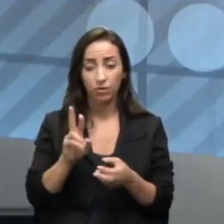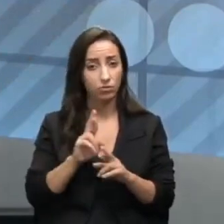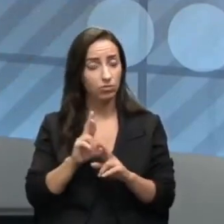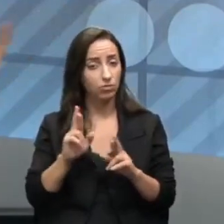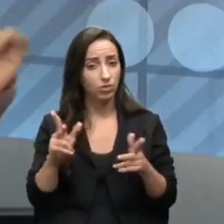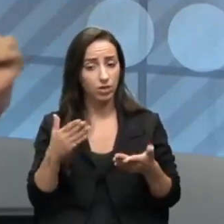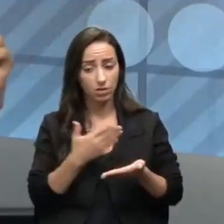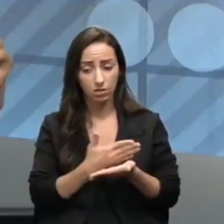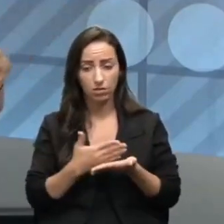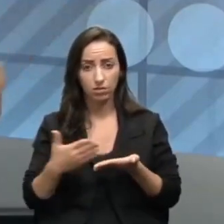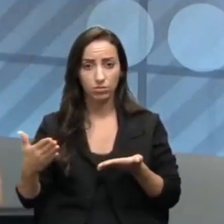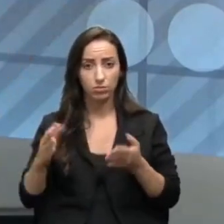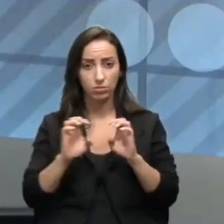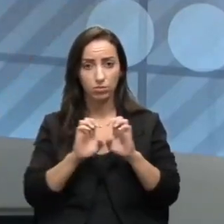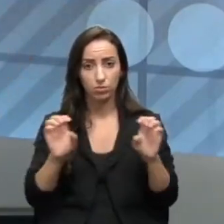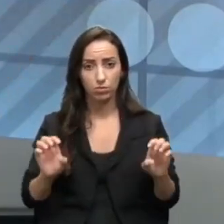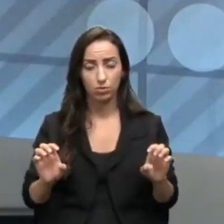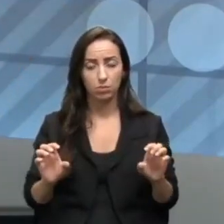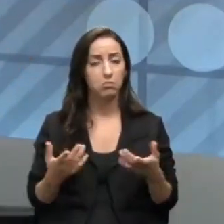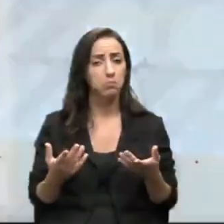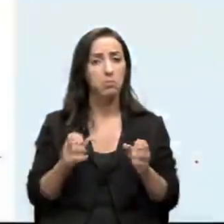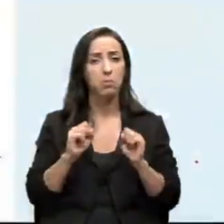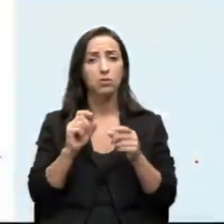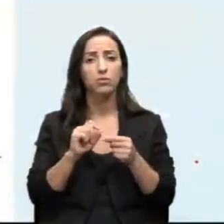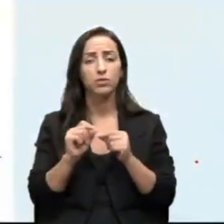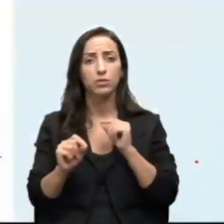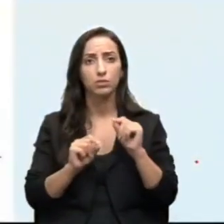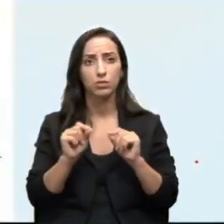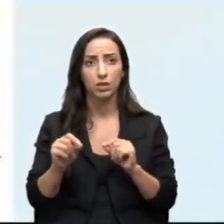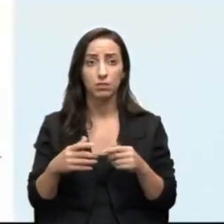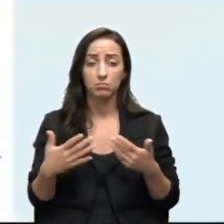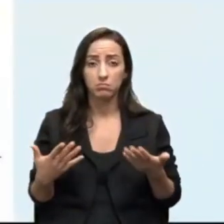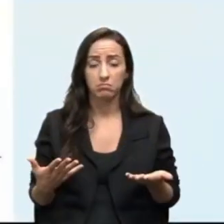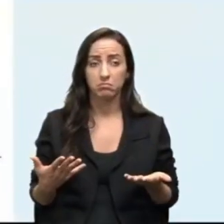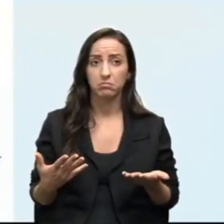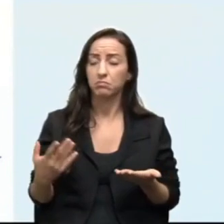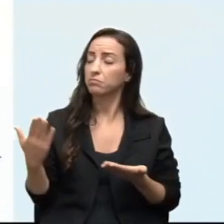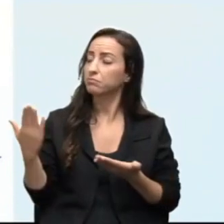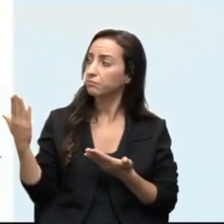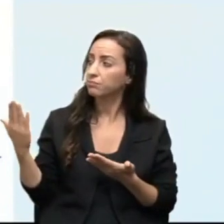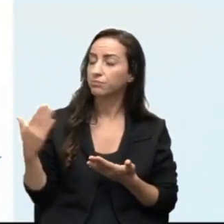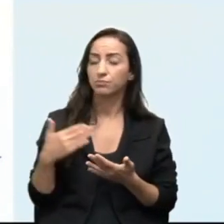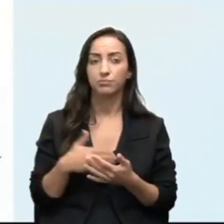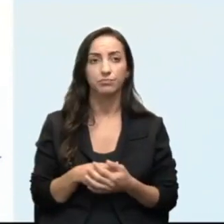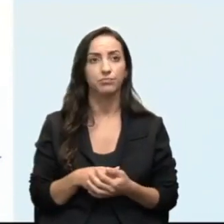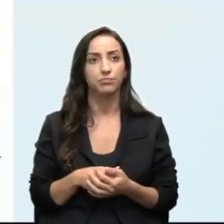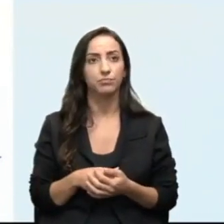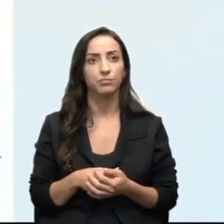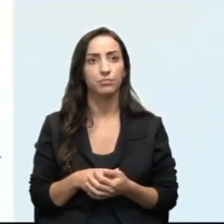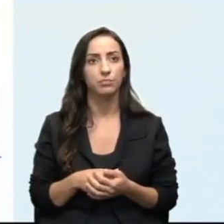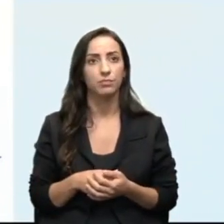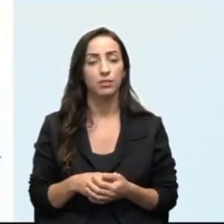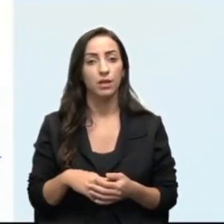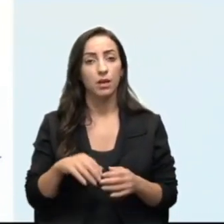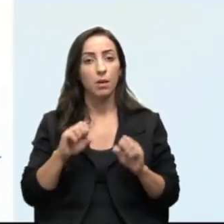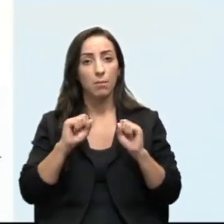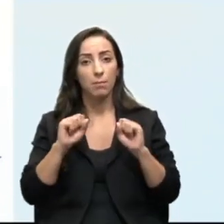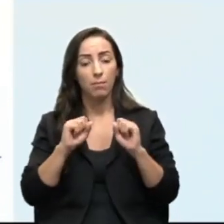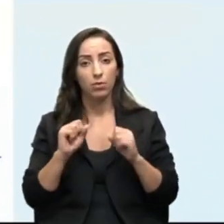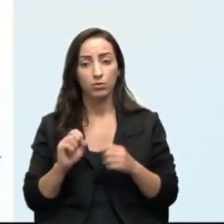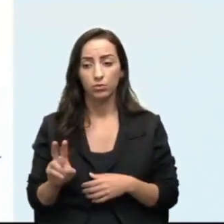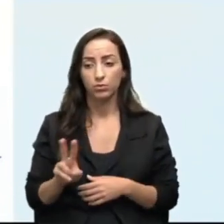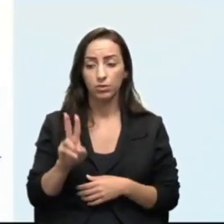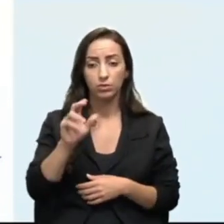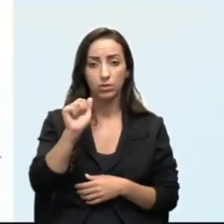nosso elemento estrutural. O que a gente pode fazer, então, dentro da nossa estrutura? A gente pode ter um valor de